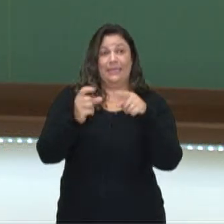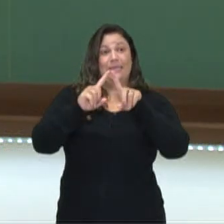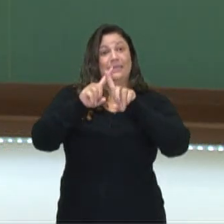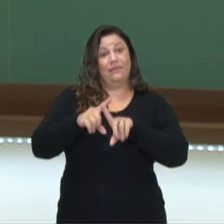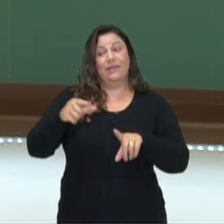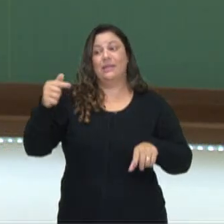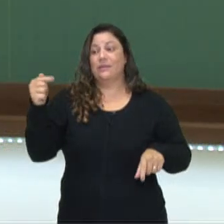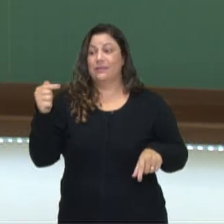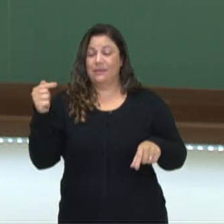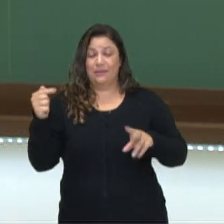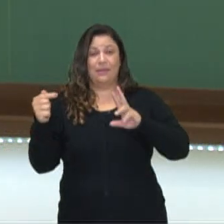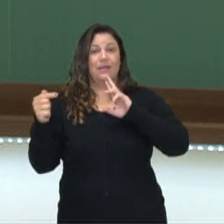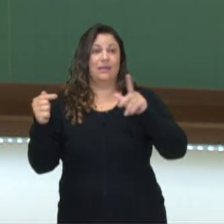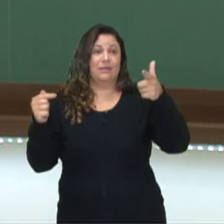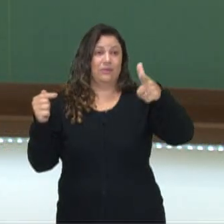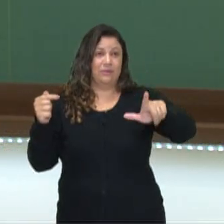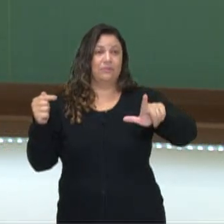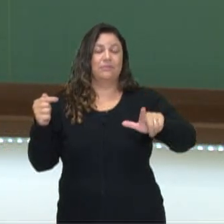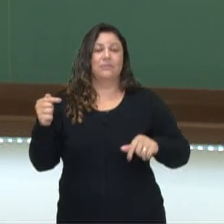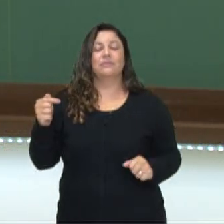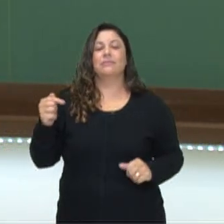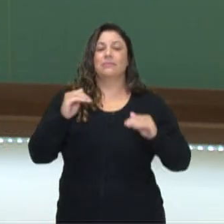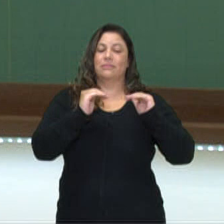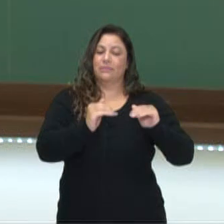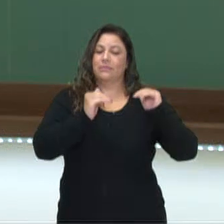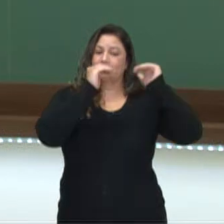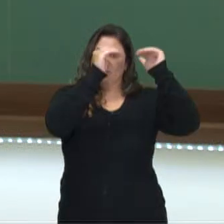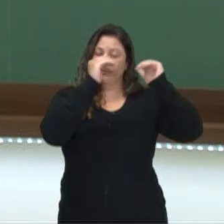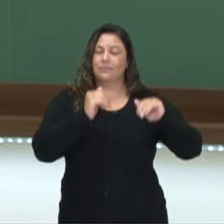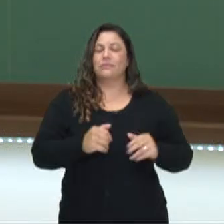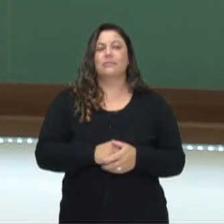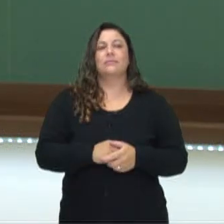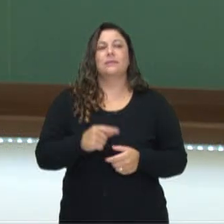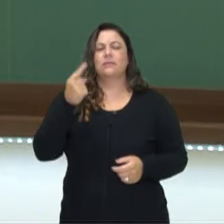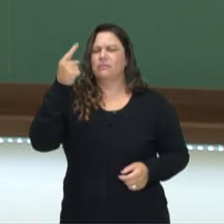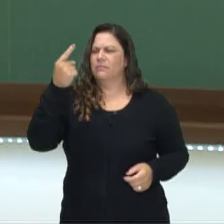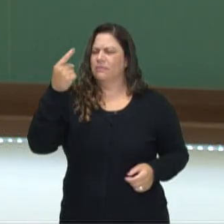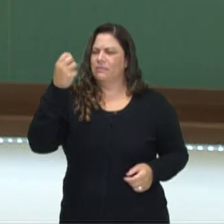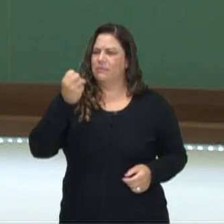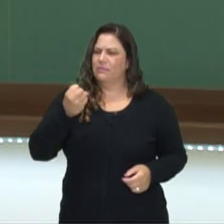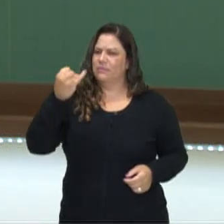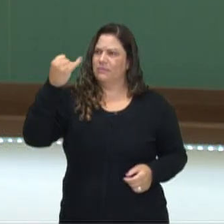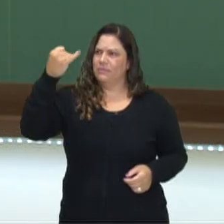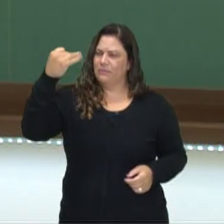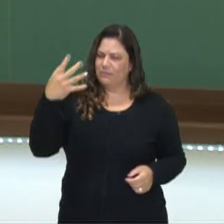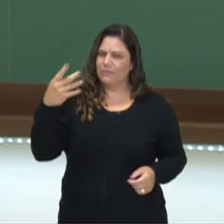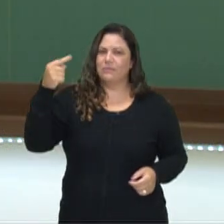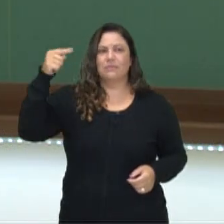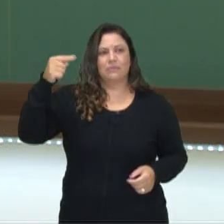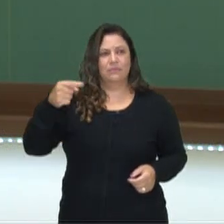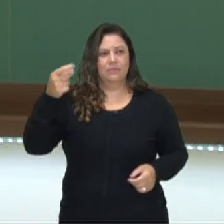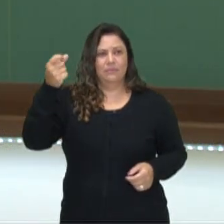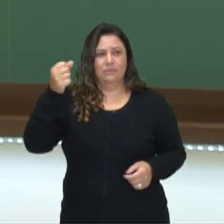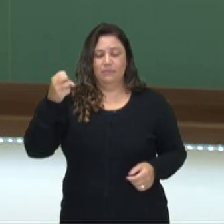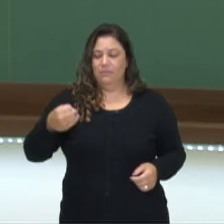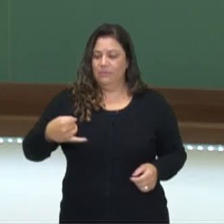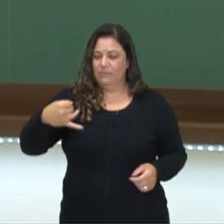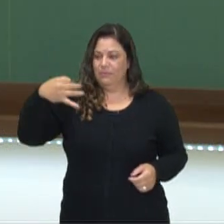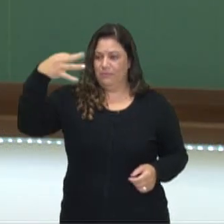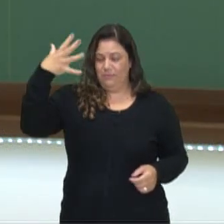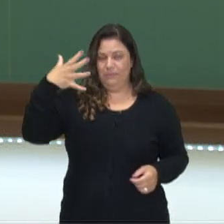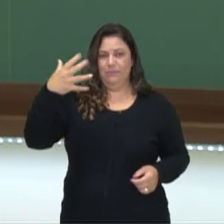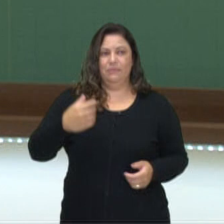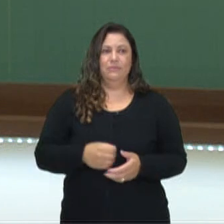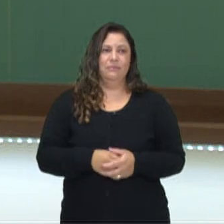se repete em 2 andares, certo? Olha lá, 1, 2, 3, 4, 5, 6, aqui 6, 1, 2, 3, 4,